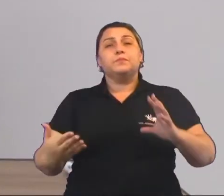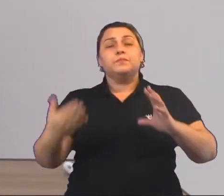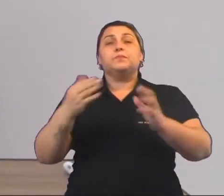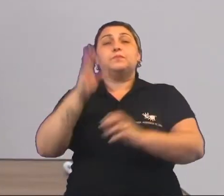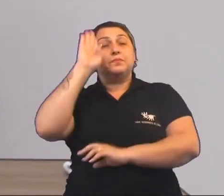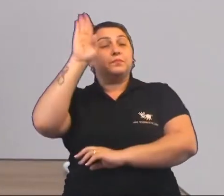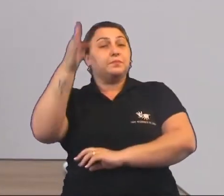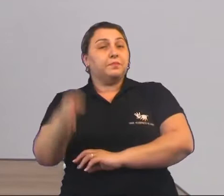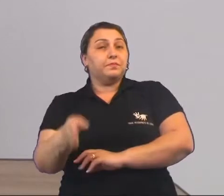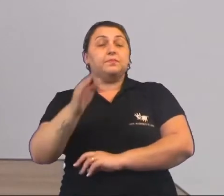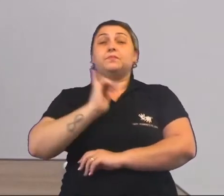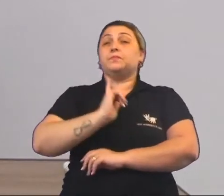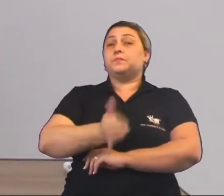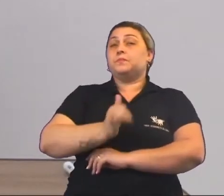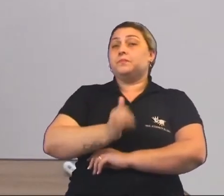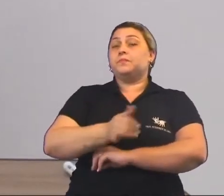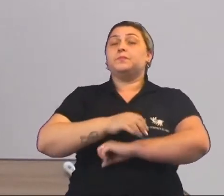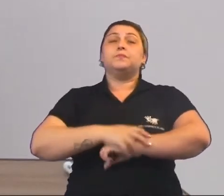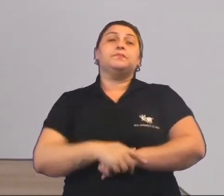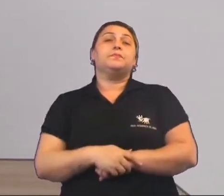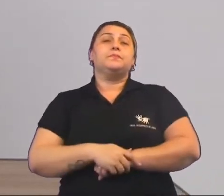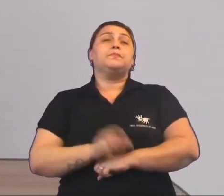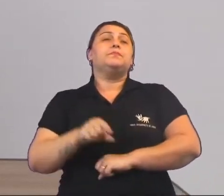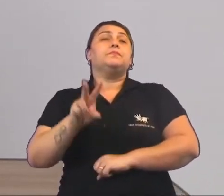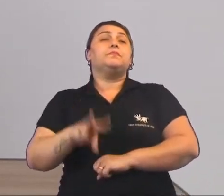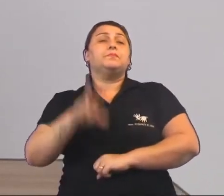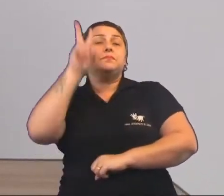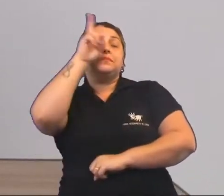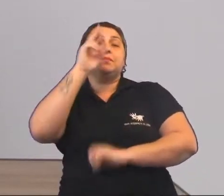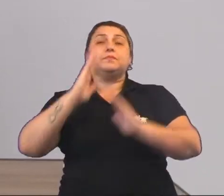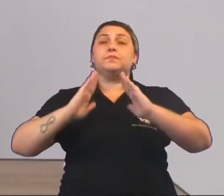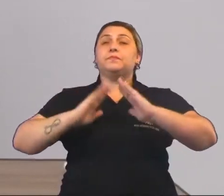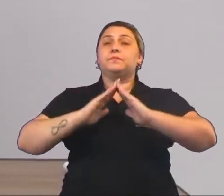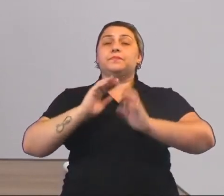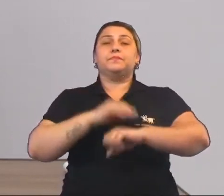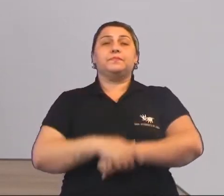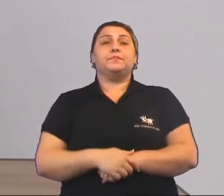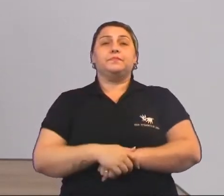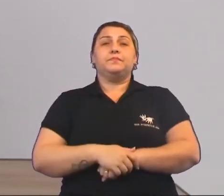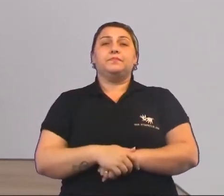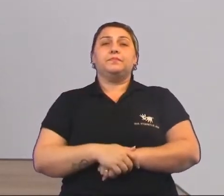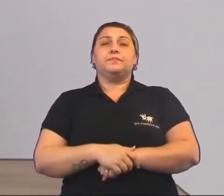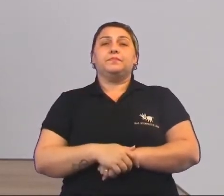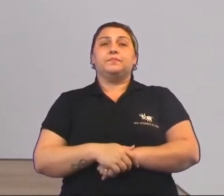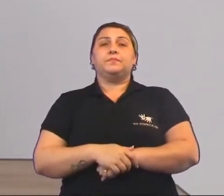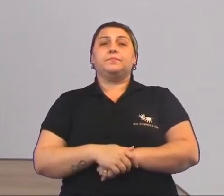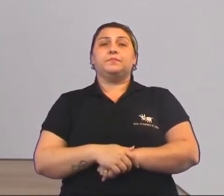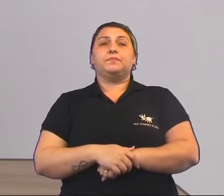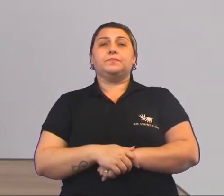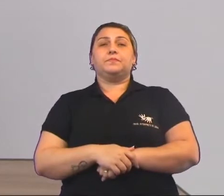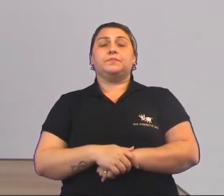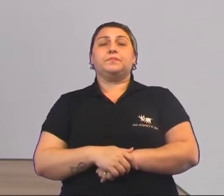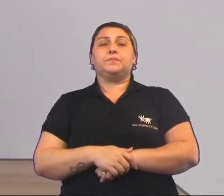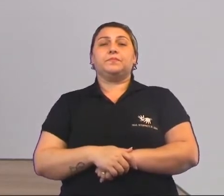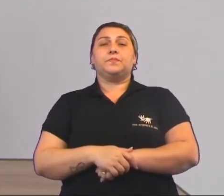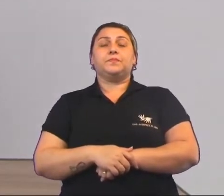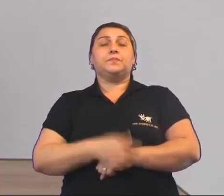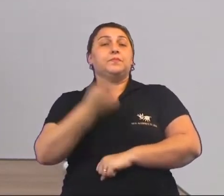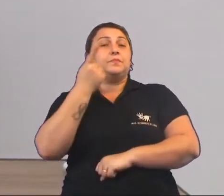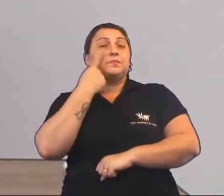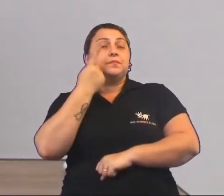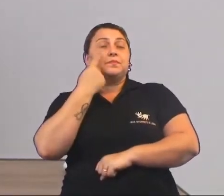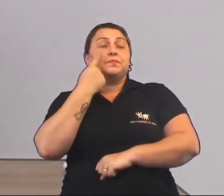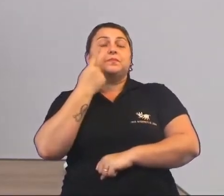características principais de uma fábula? Quem é que lembra aí de casa? Vamos lá? Vamos elencar algumas? Olha só,